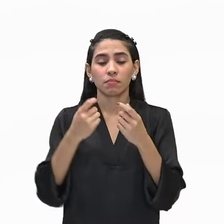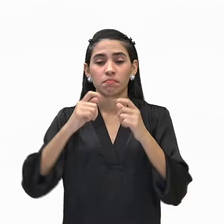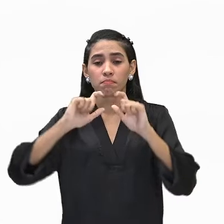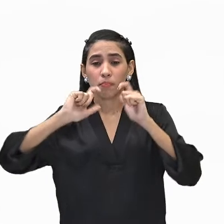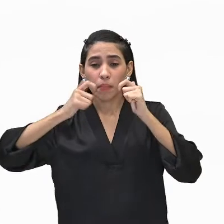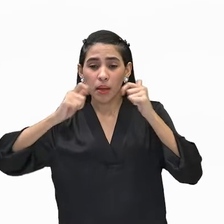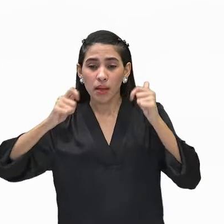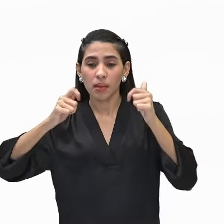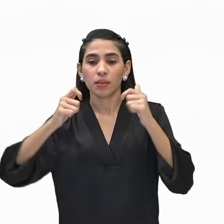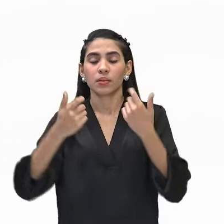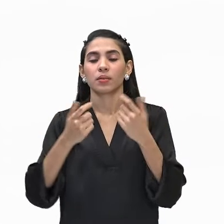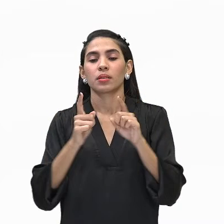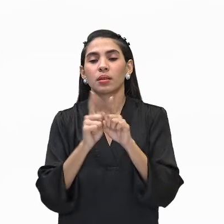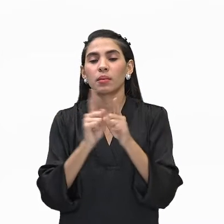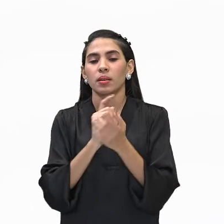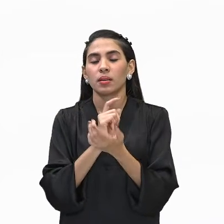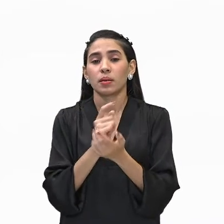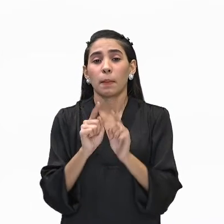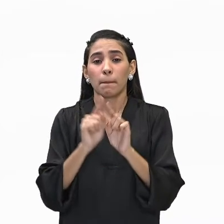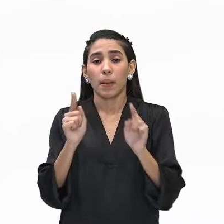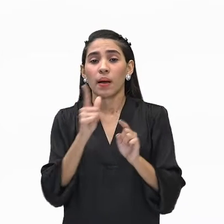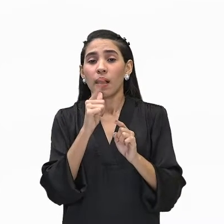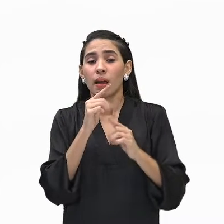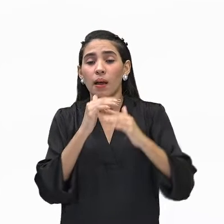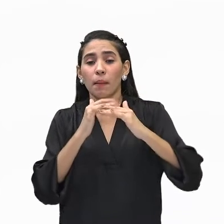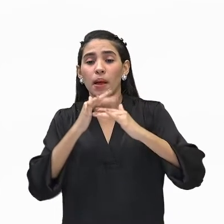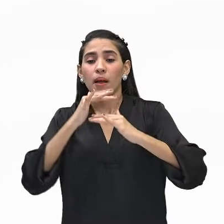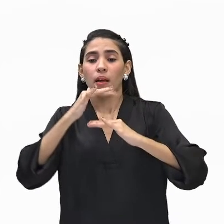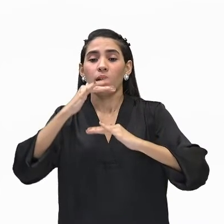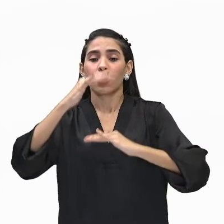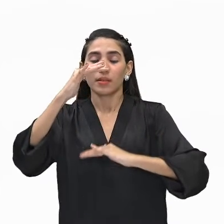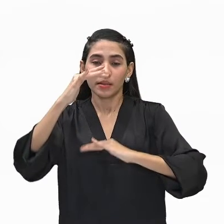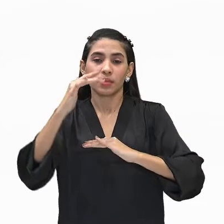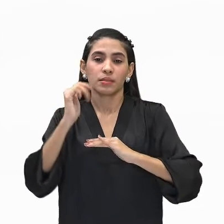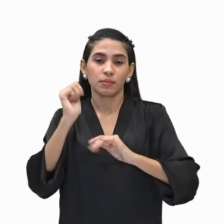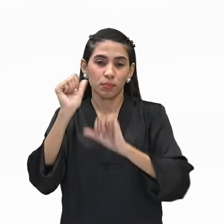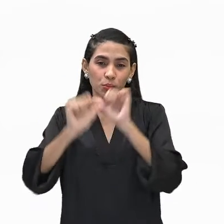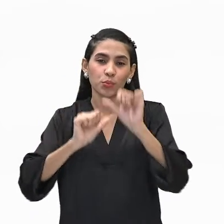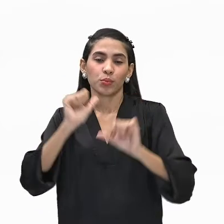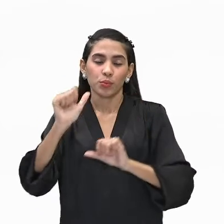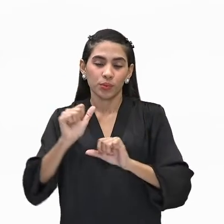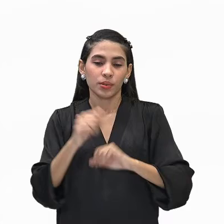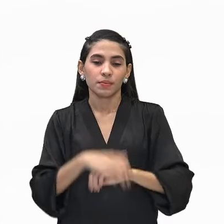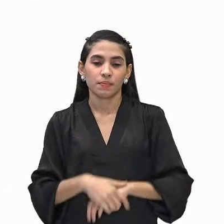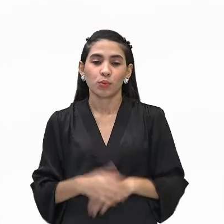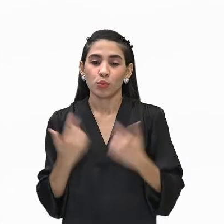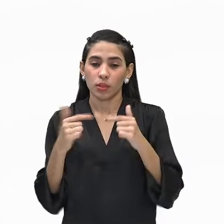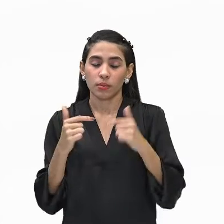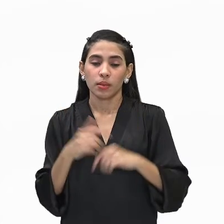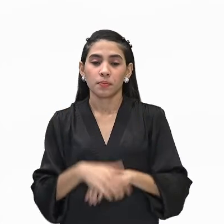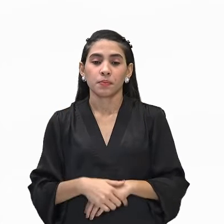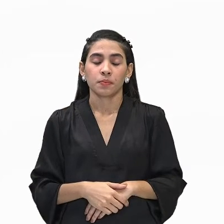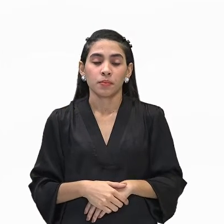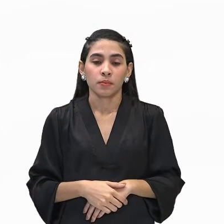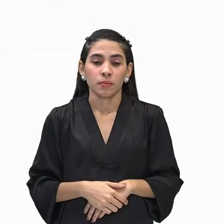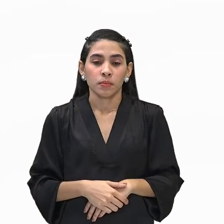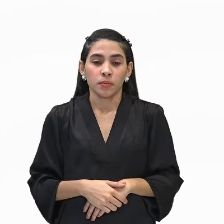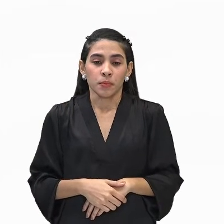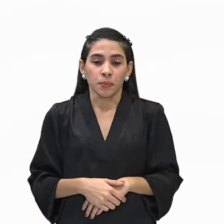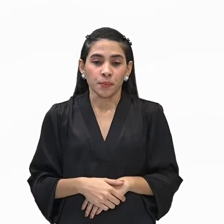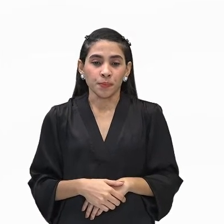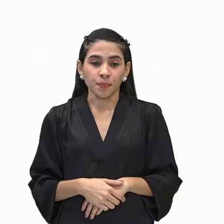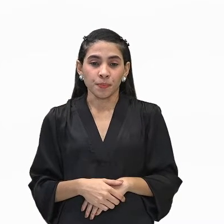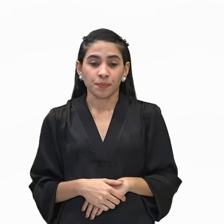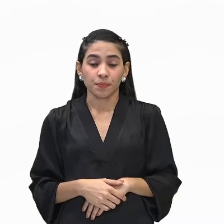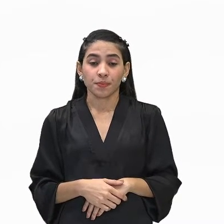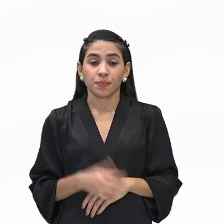de algumas outras. E durante a cheia, você se muda essa produção para terra firme, né? E assim segue a vida do homem ribeirinho. Então, vamos